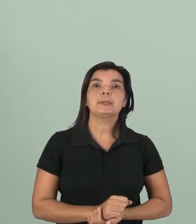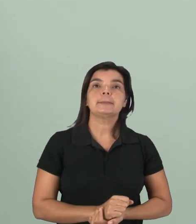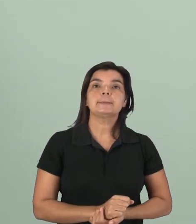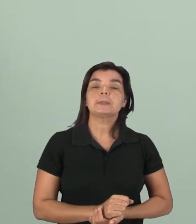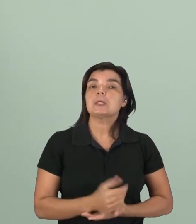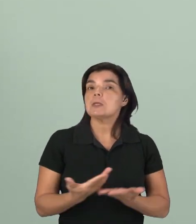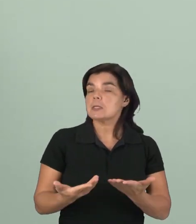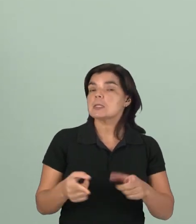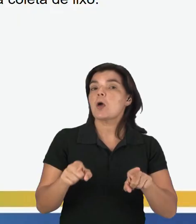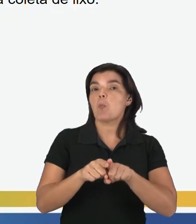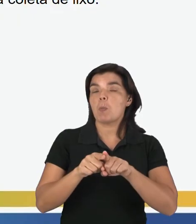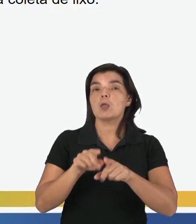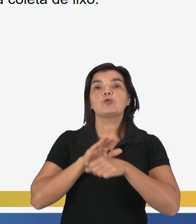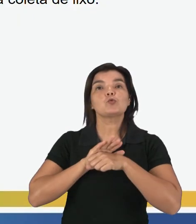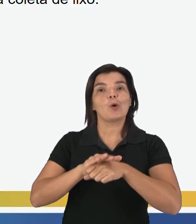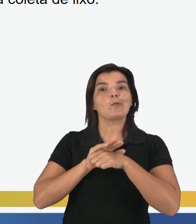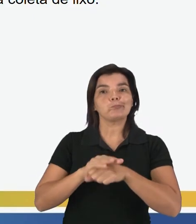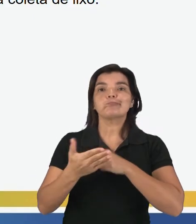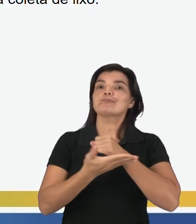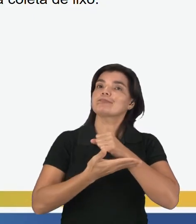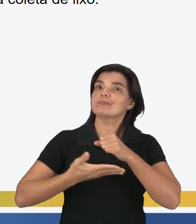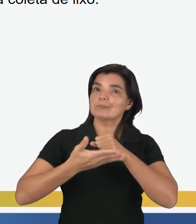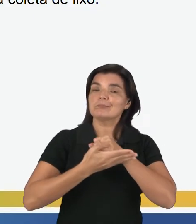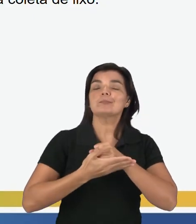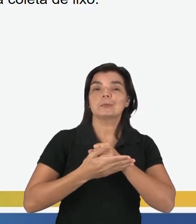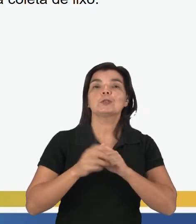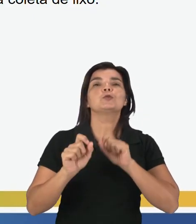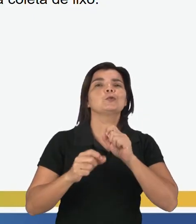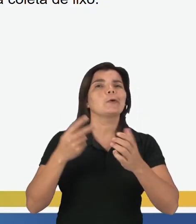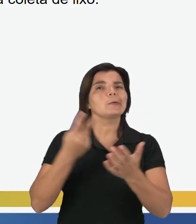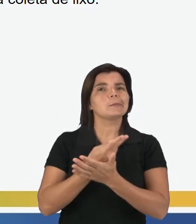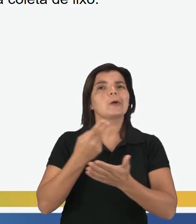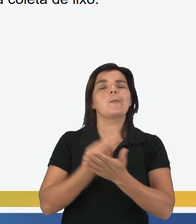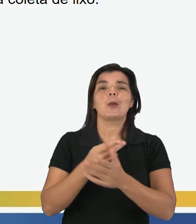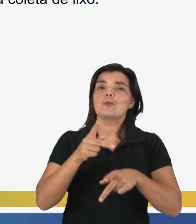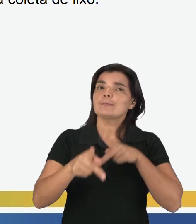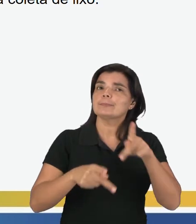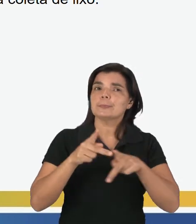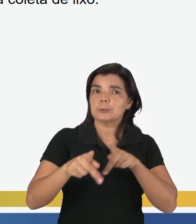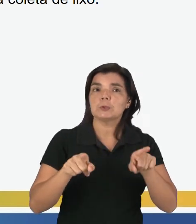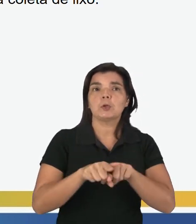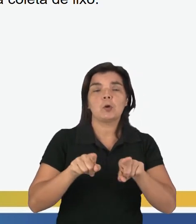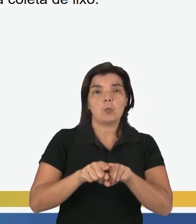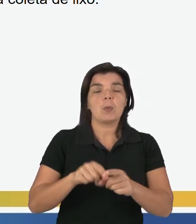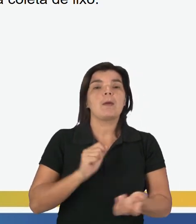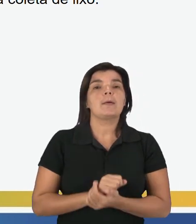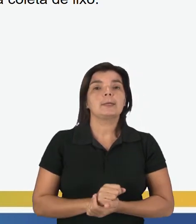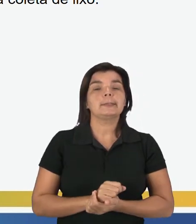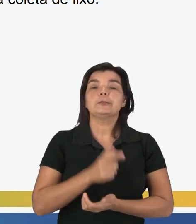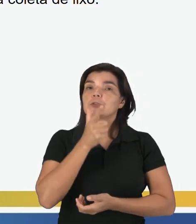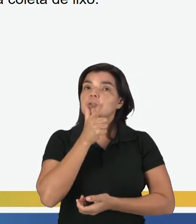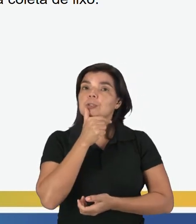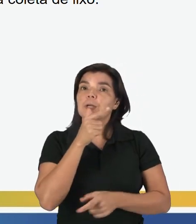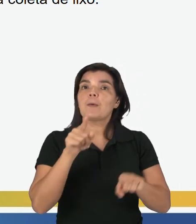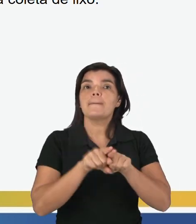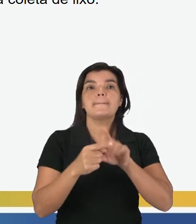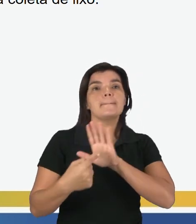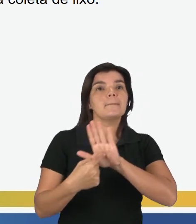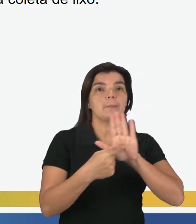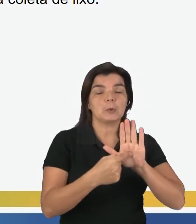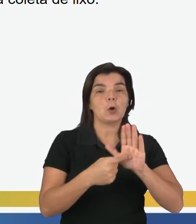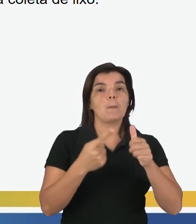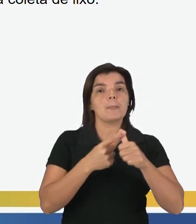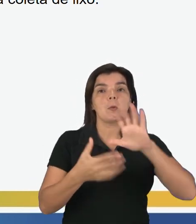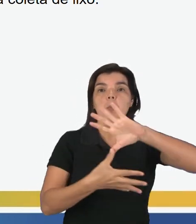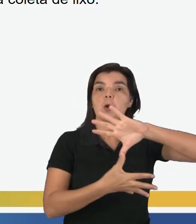moradia. E aí o saneamento básico, temos aí o percentual da população urbana atendida pela rede de água, mostrando aí no